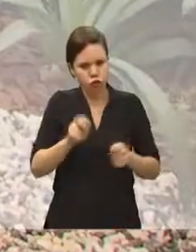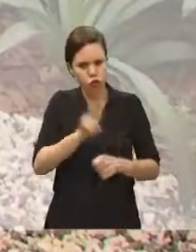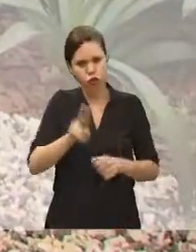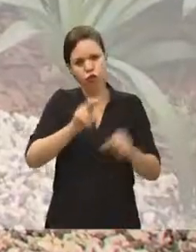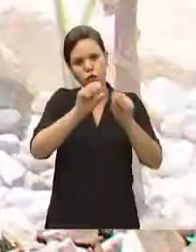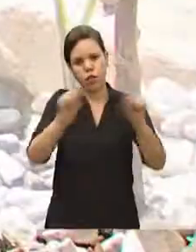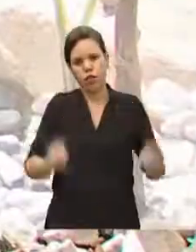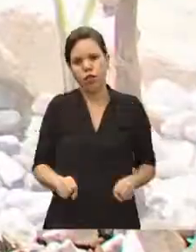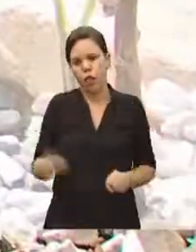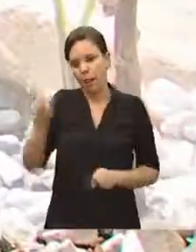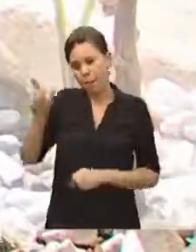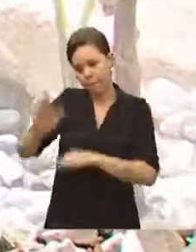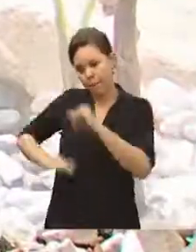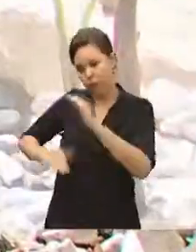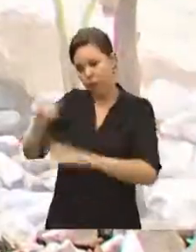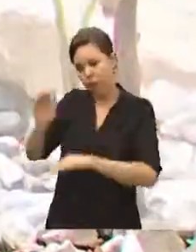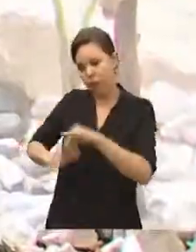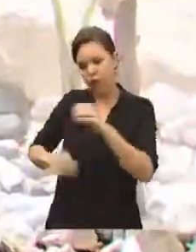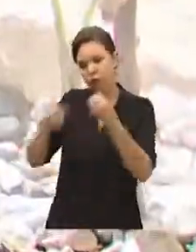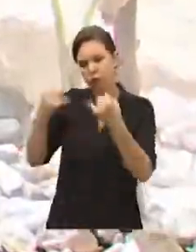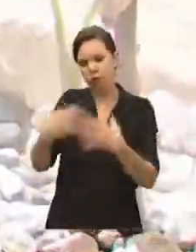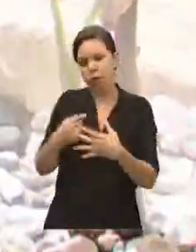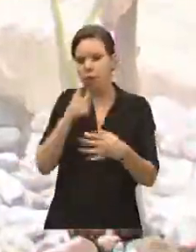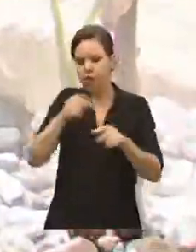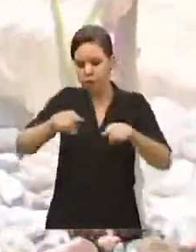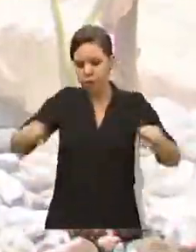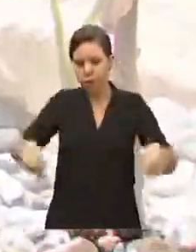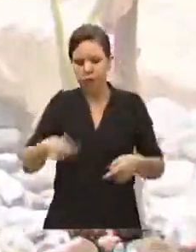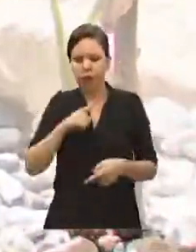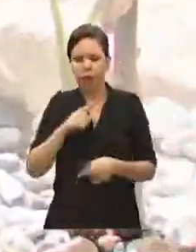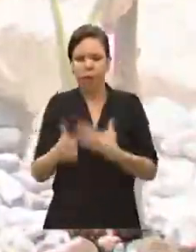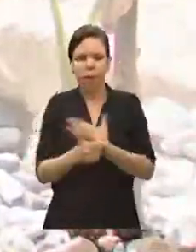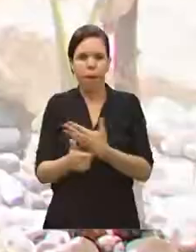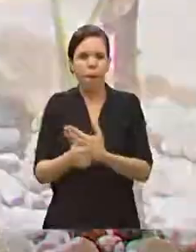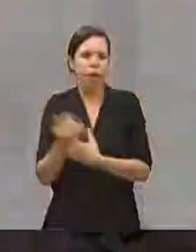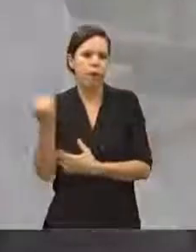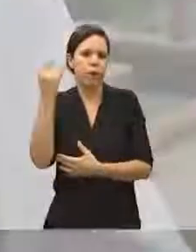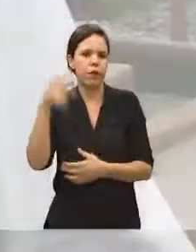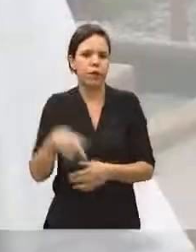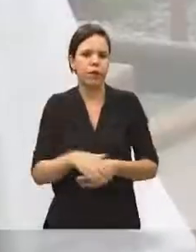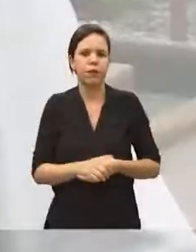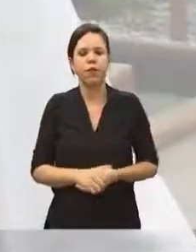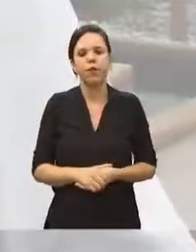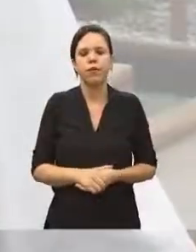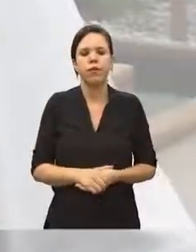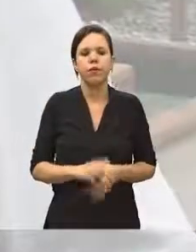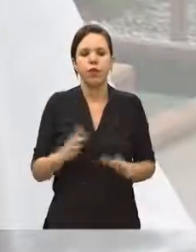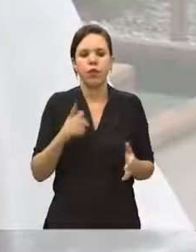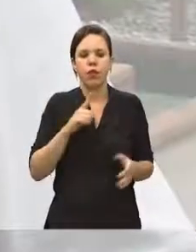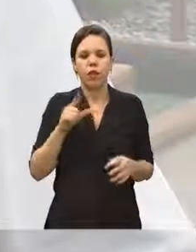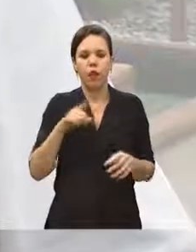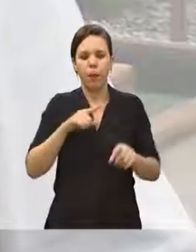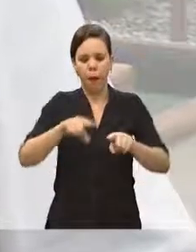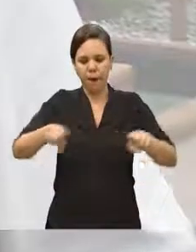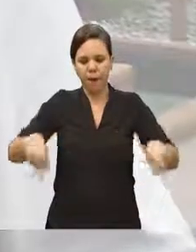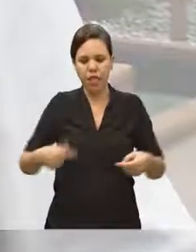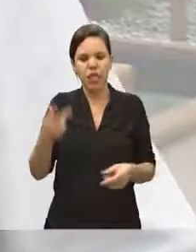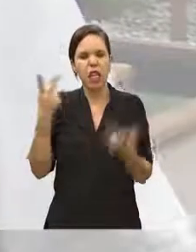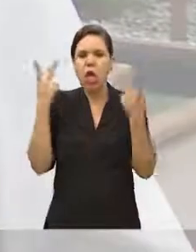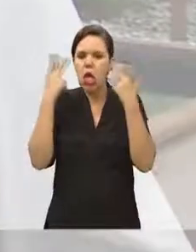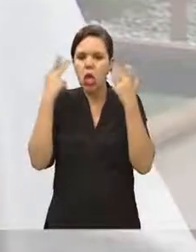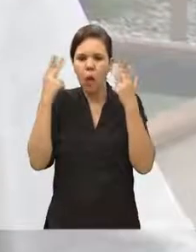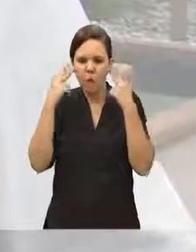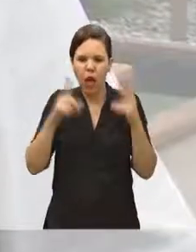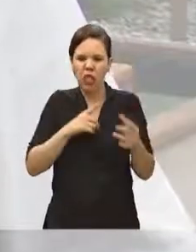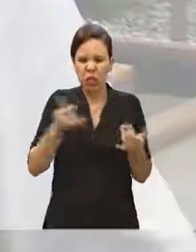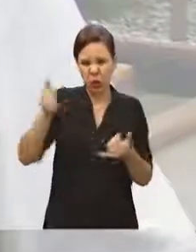O paisagista explica que a biopiscina tem uma função importante. Quando você tem uma piscina convencional, você tem o